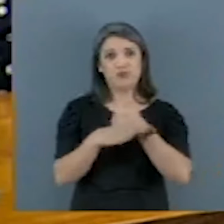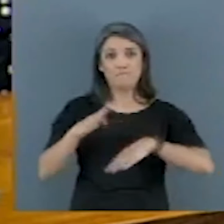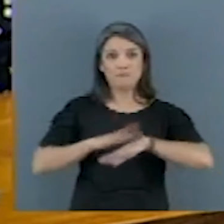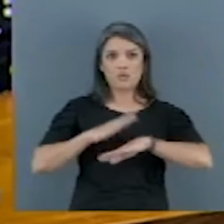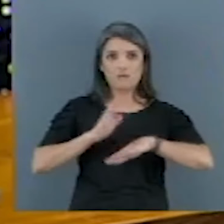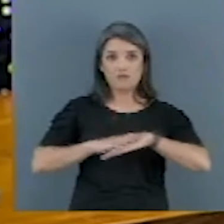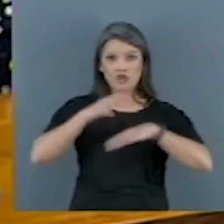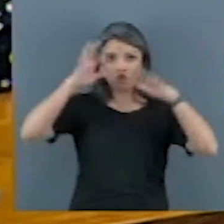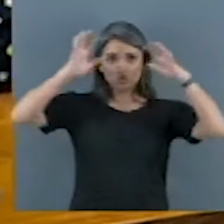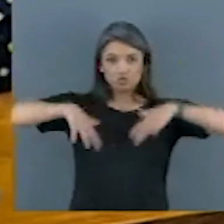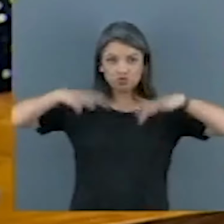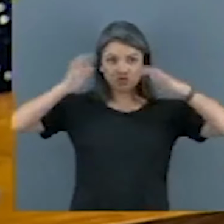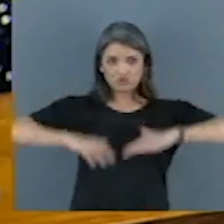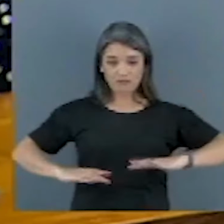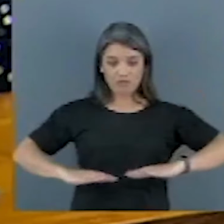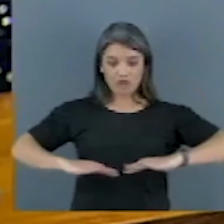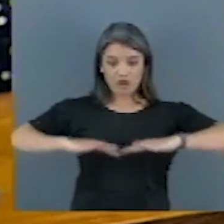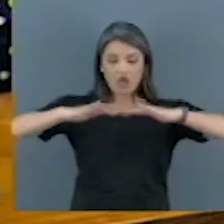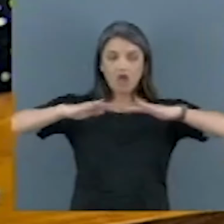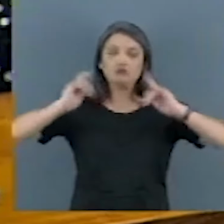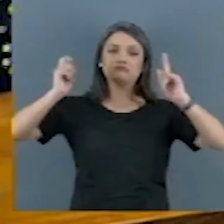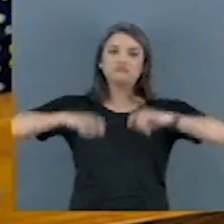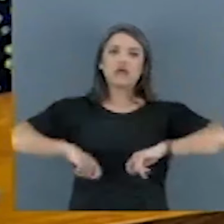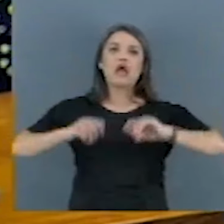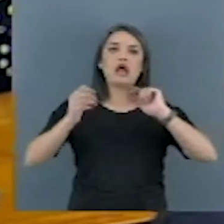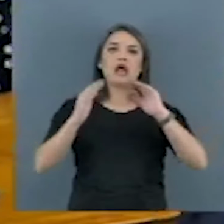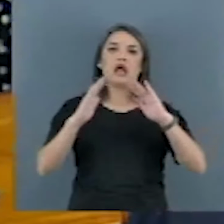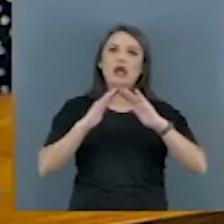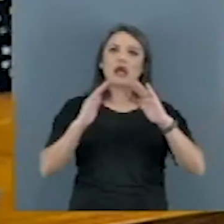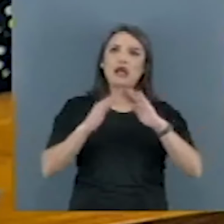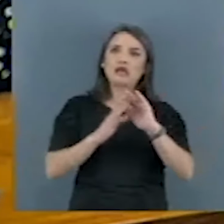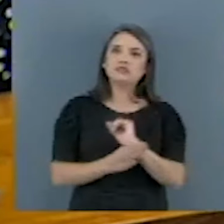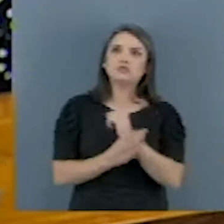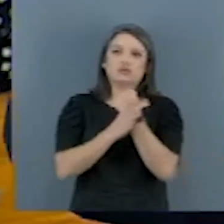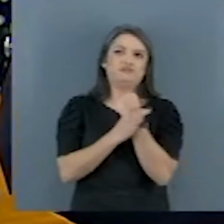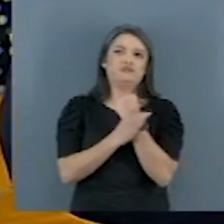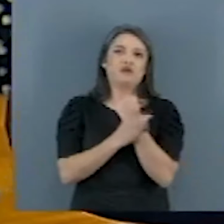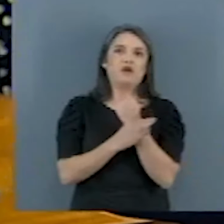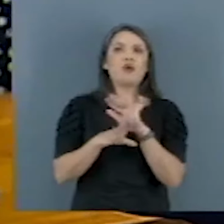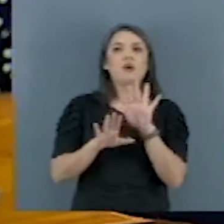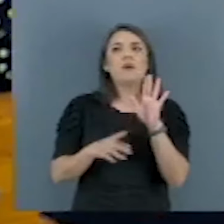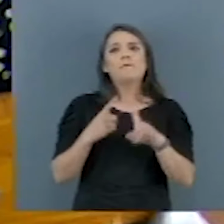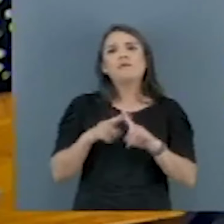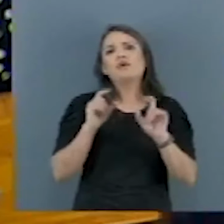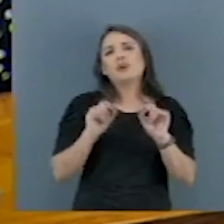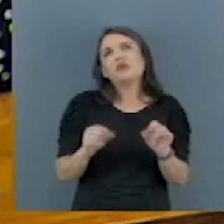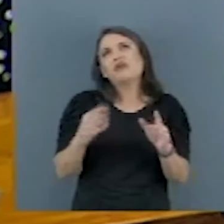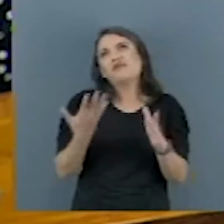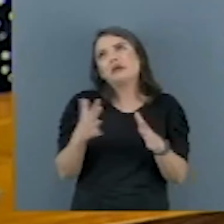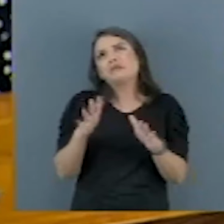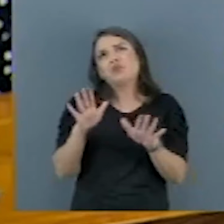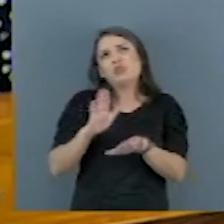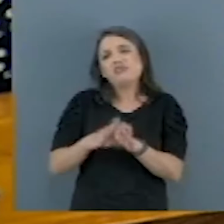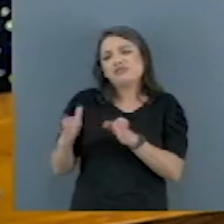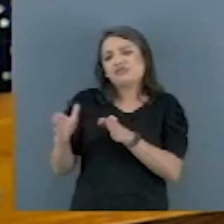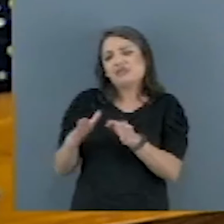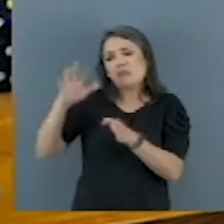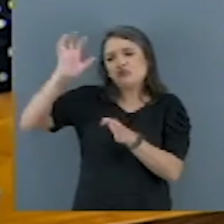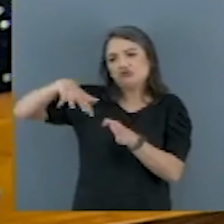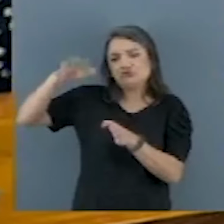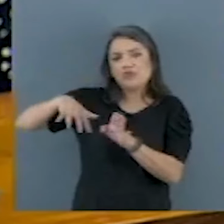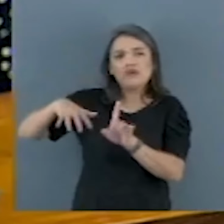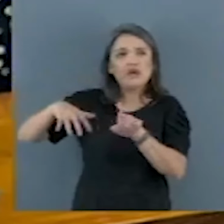cabo passa ali uma semana, 10 dias na enchente, mas o resto do ano todinho ele passa tranquilo. E dali ele não pega ônibus,